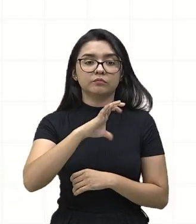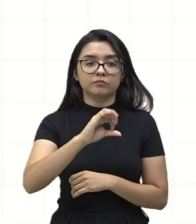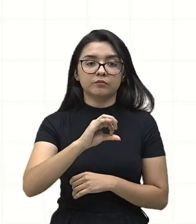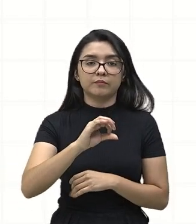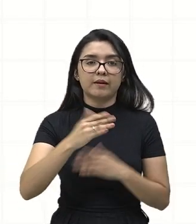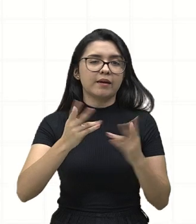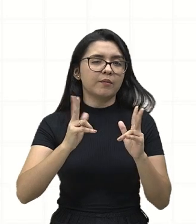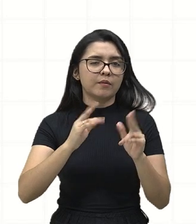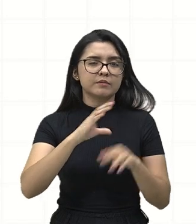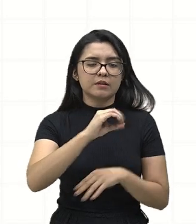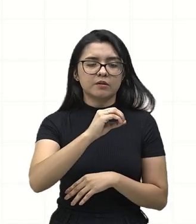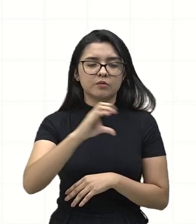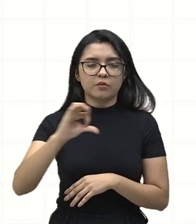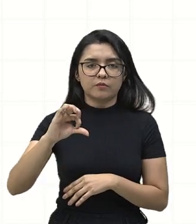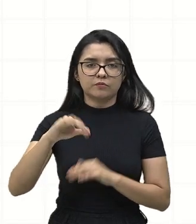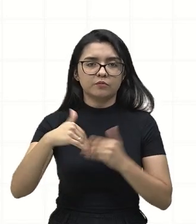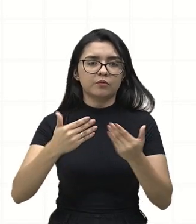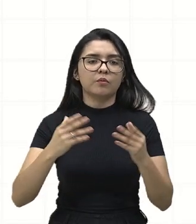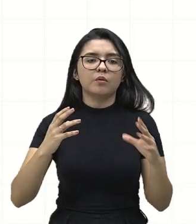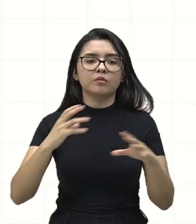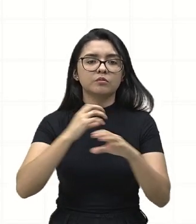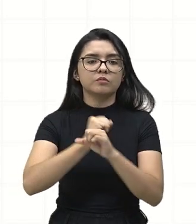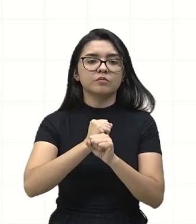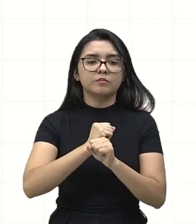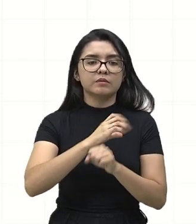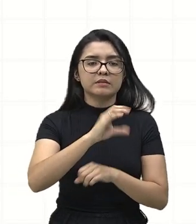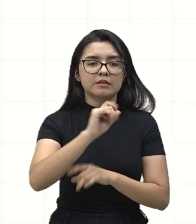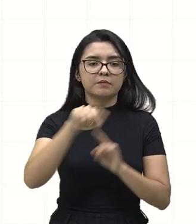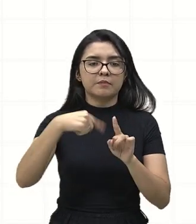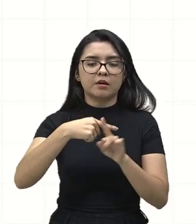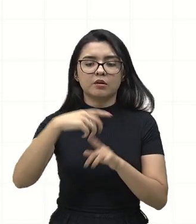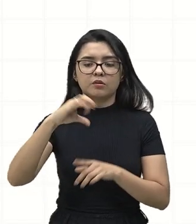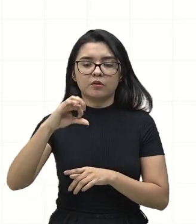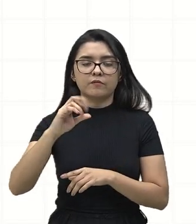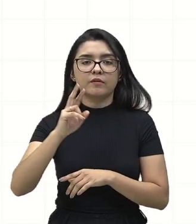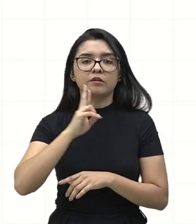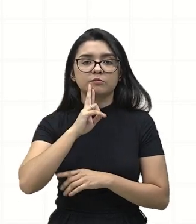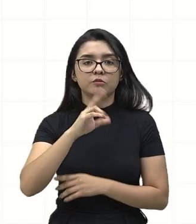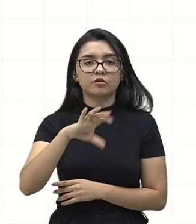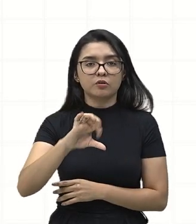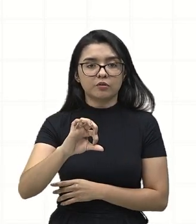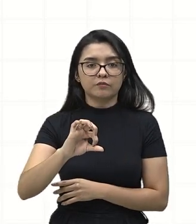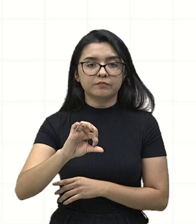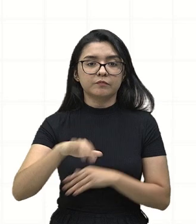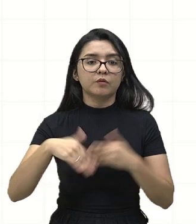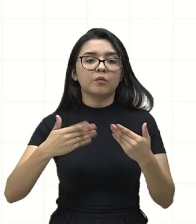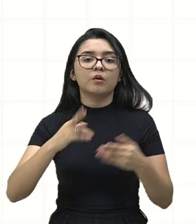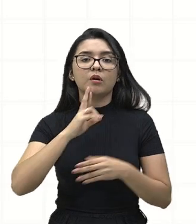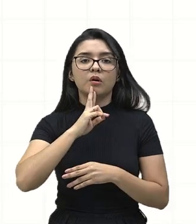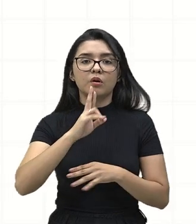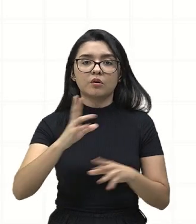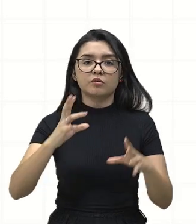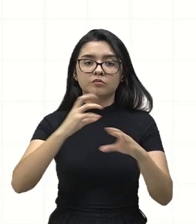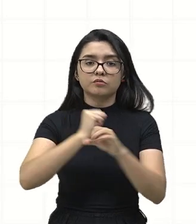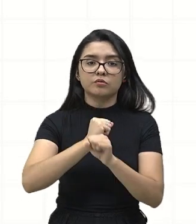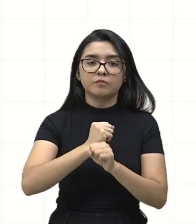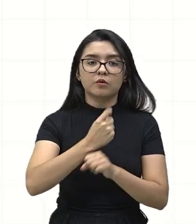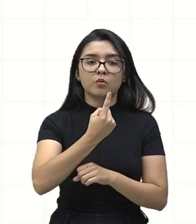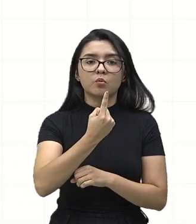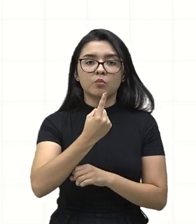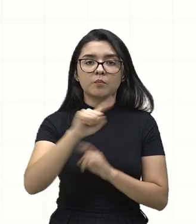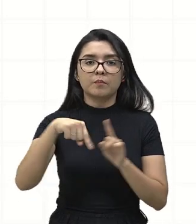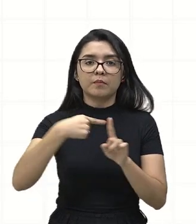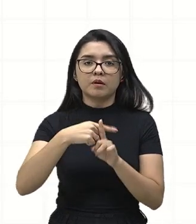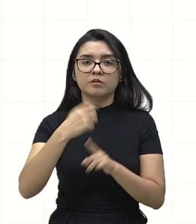0,9, correto? Qual é a soma de 0 com 9? 9. Qual é a soma do 1 com